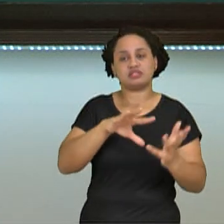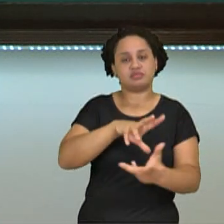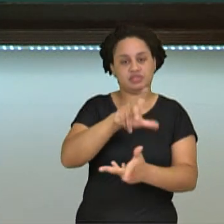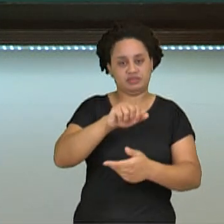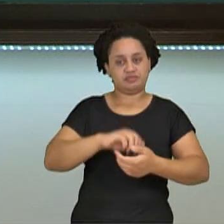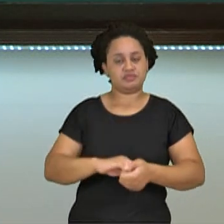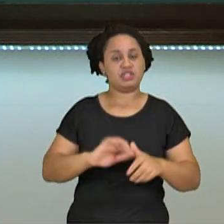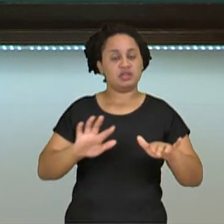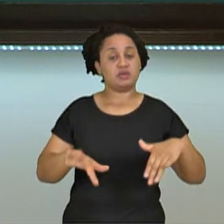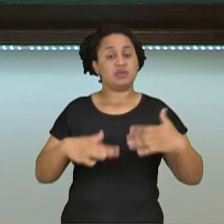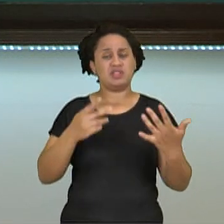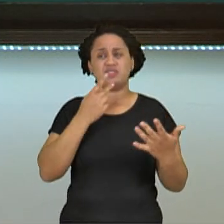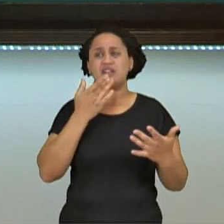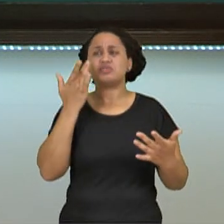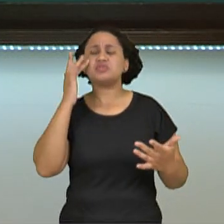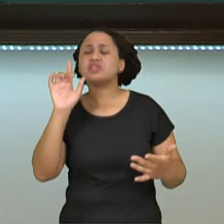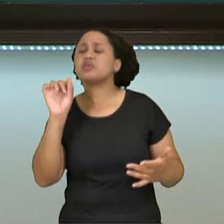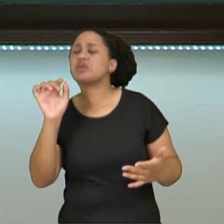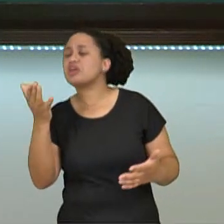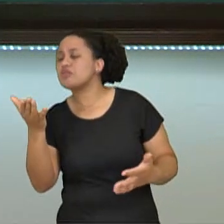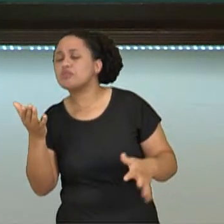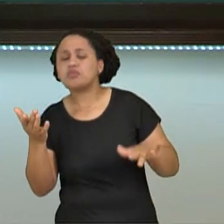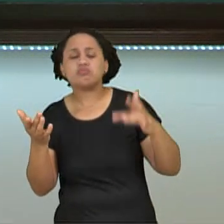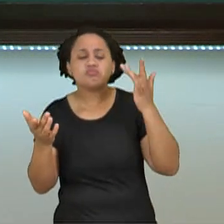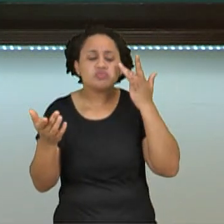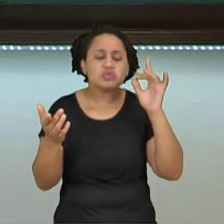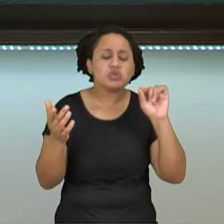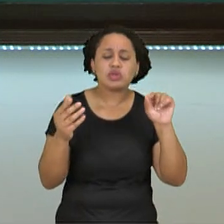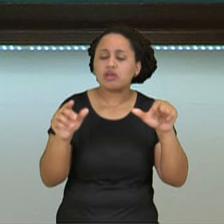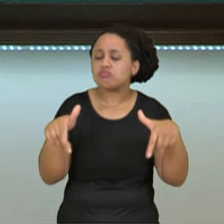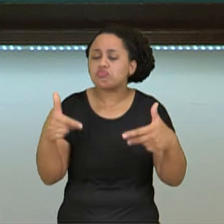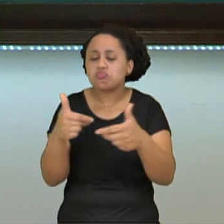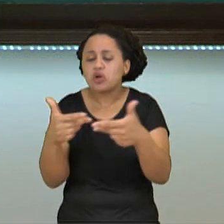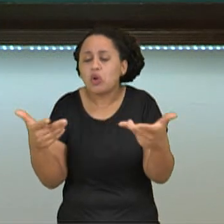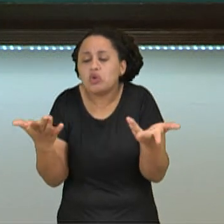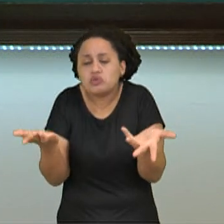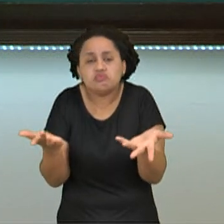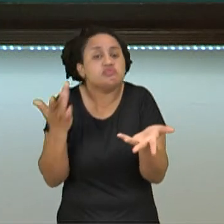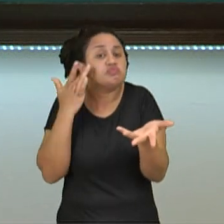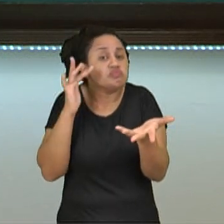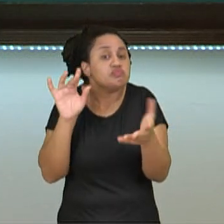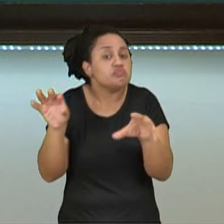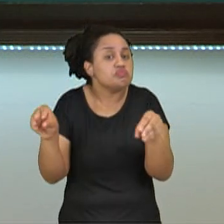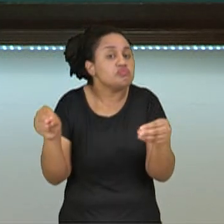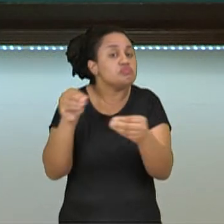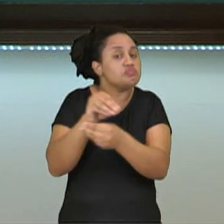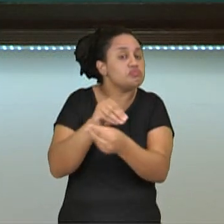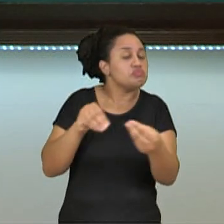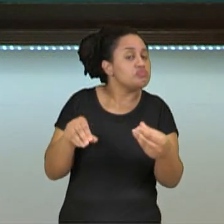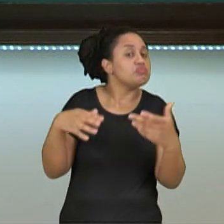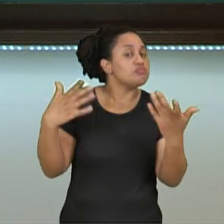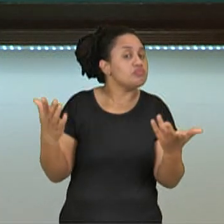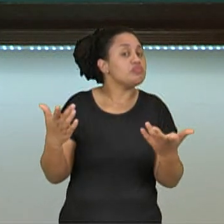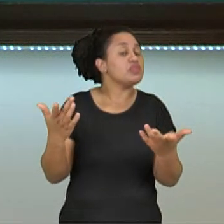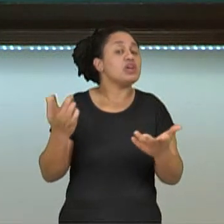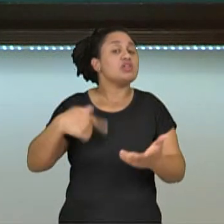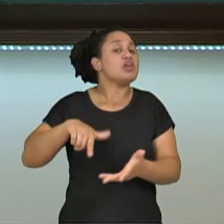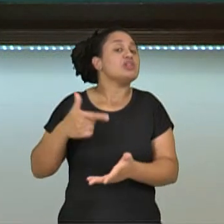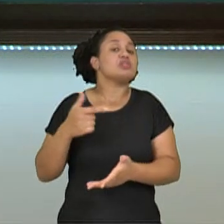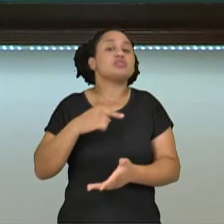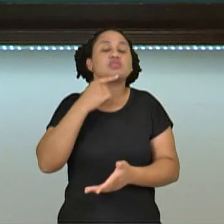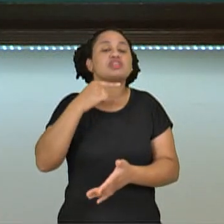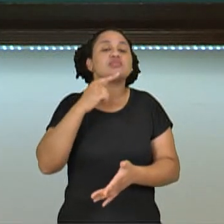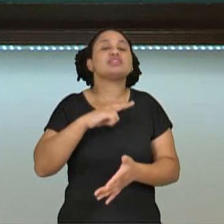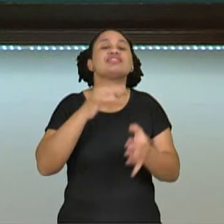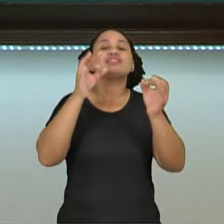ele fala um não sei o quê com um não sei o quê, com alguma coisa, a gente não tem certeza, nós não temos uma